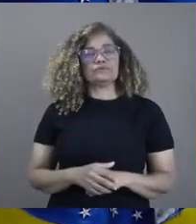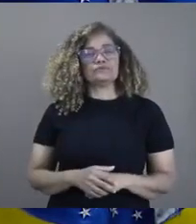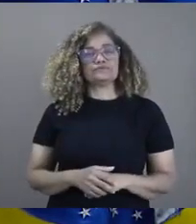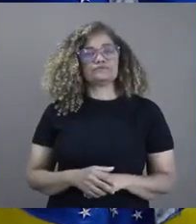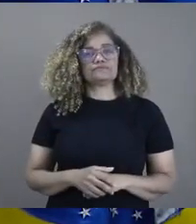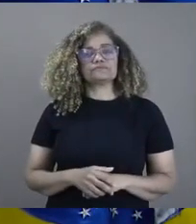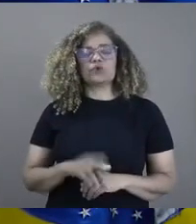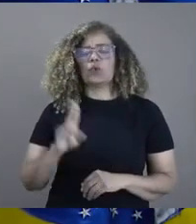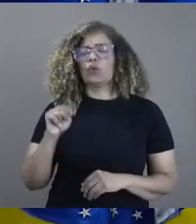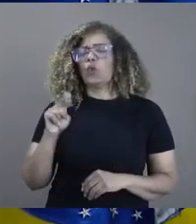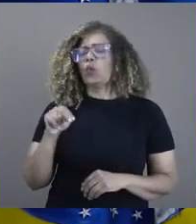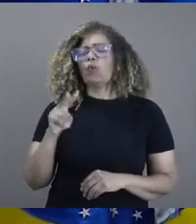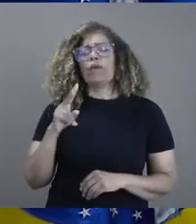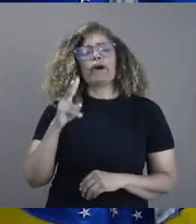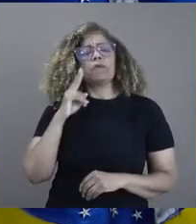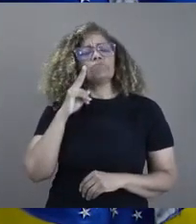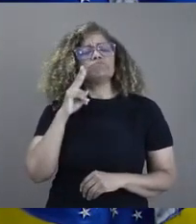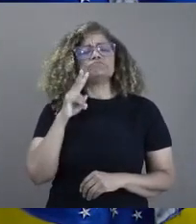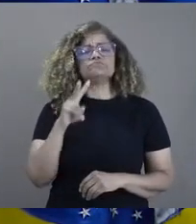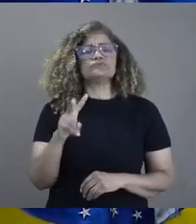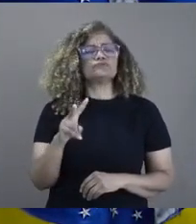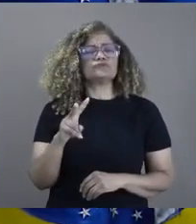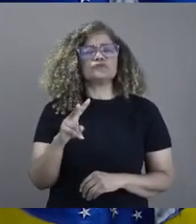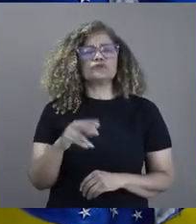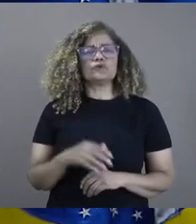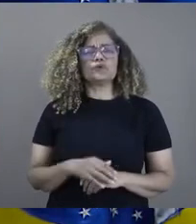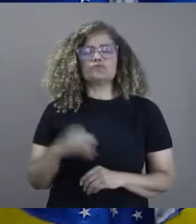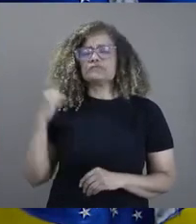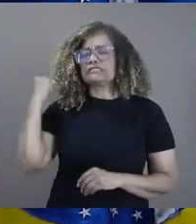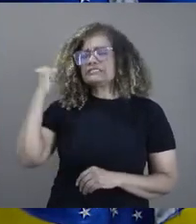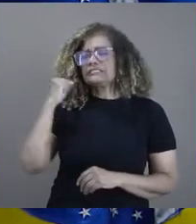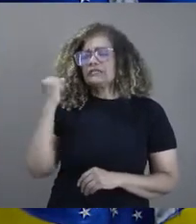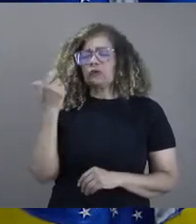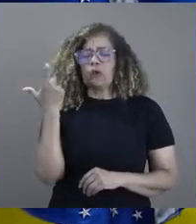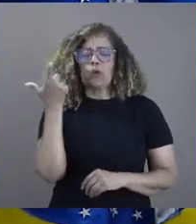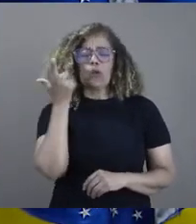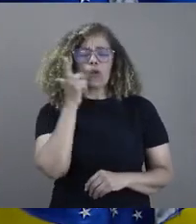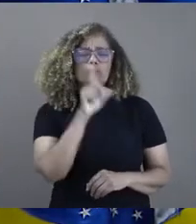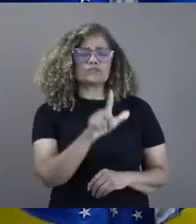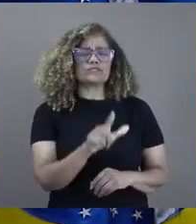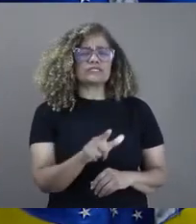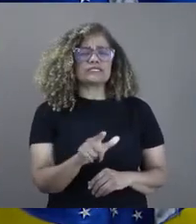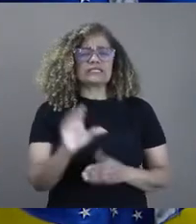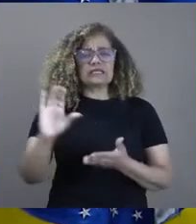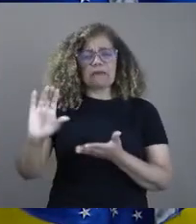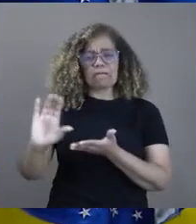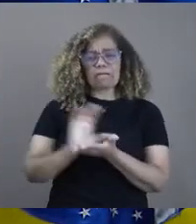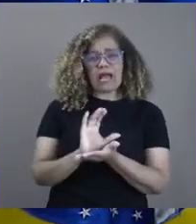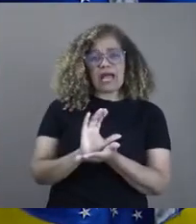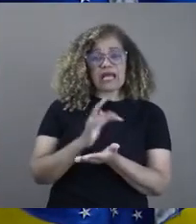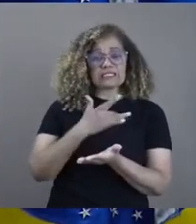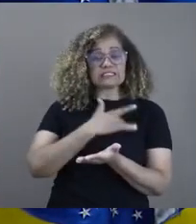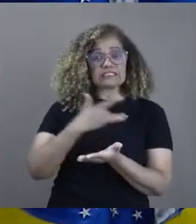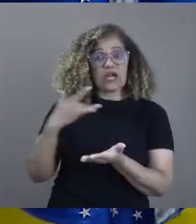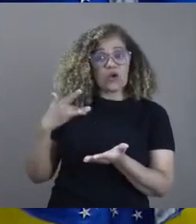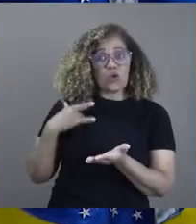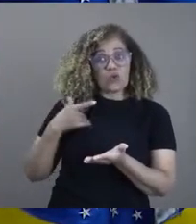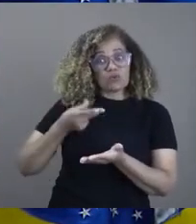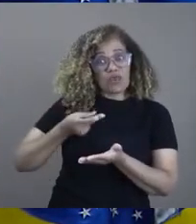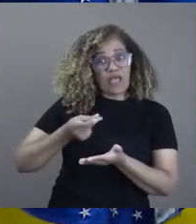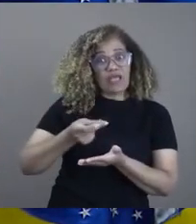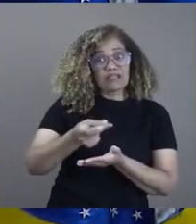ele nunca tinha um senador conquistar custeio de saúde para o resto da